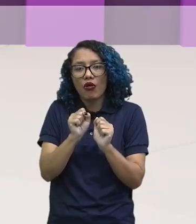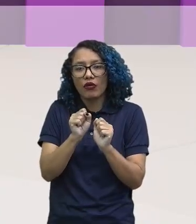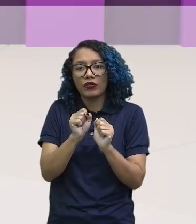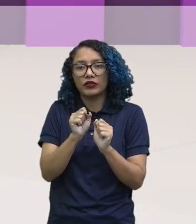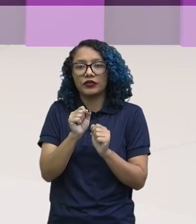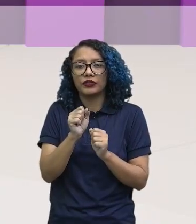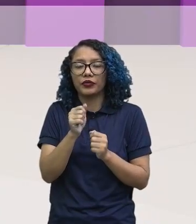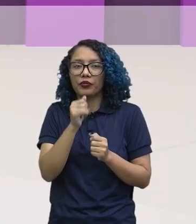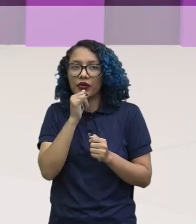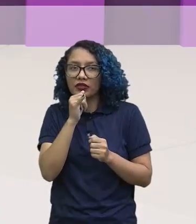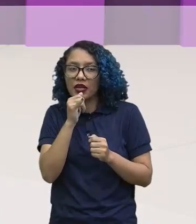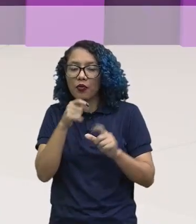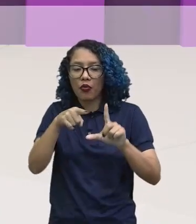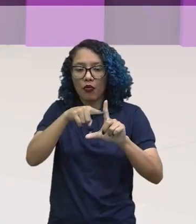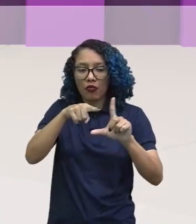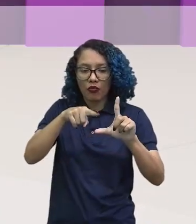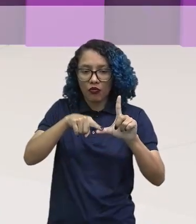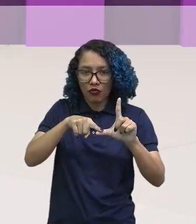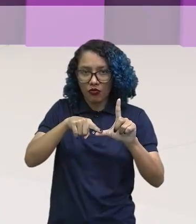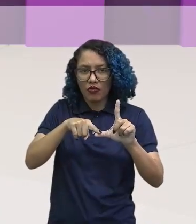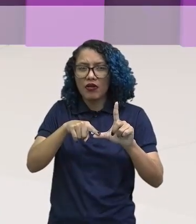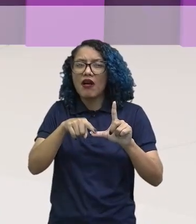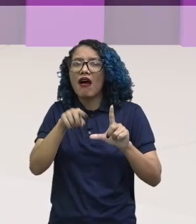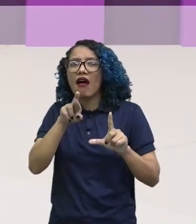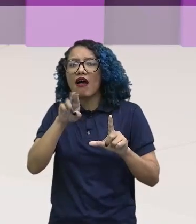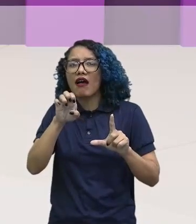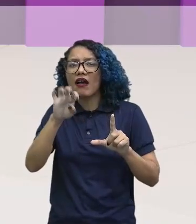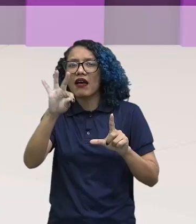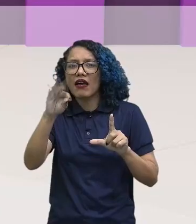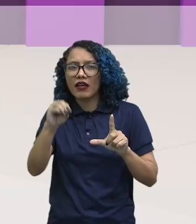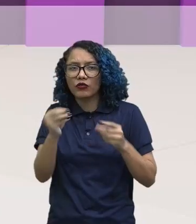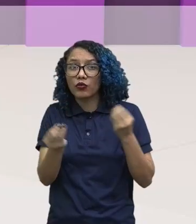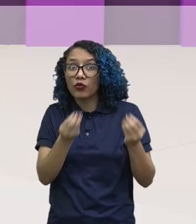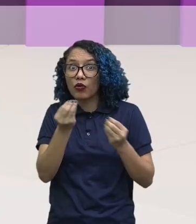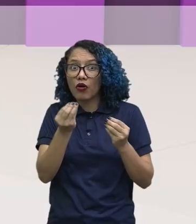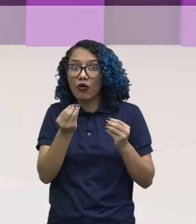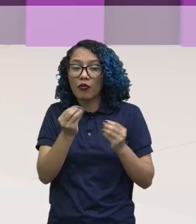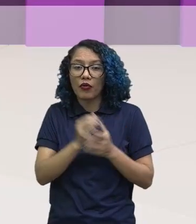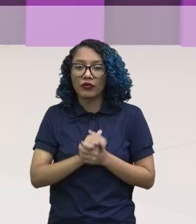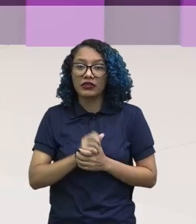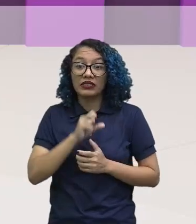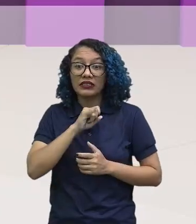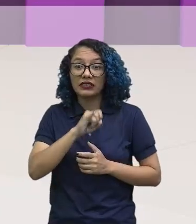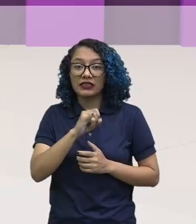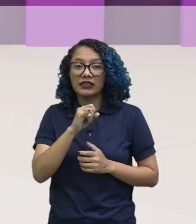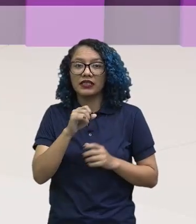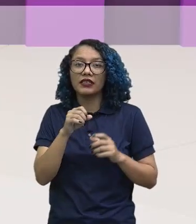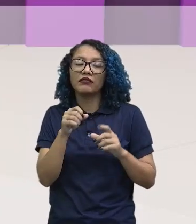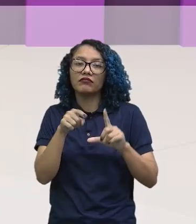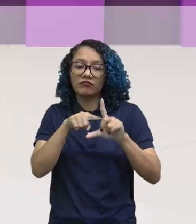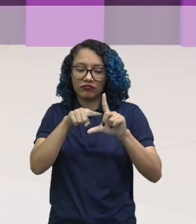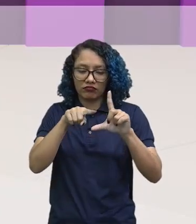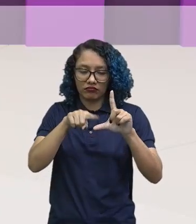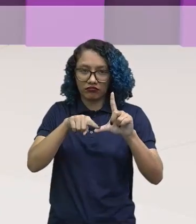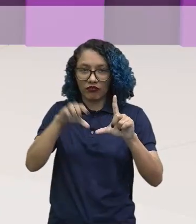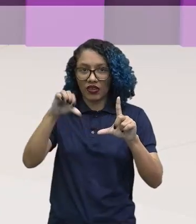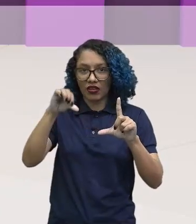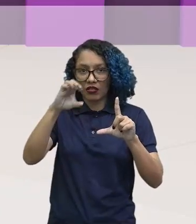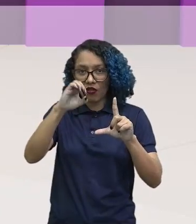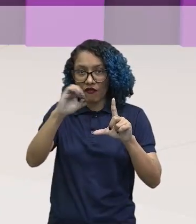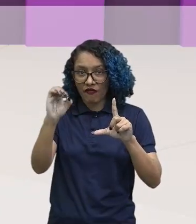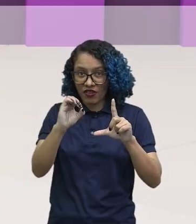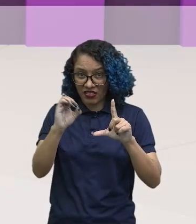de ângulo reto. E quando é que o ângulo é reto? Aí marca bem o que eu vou falar para você, é quando o ângulo possui 90